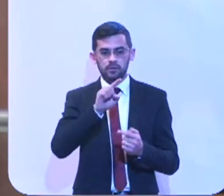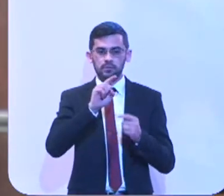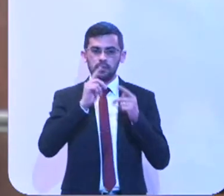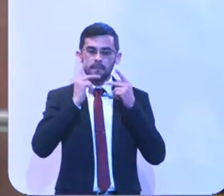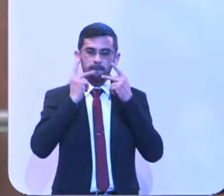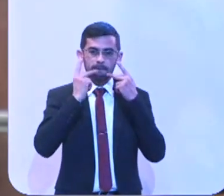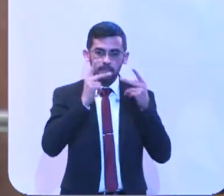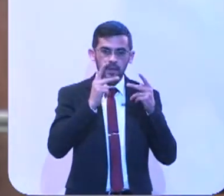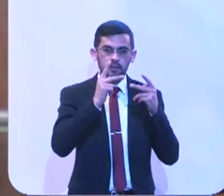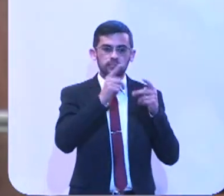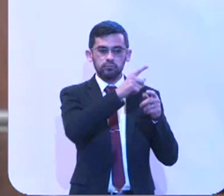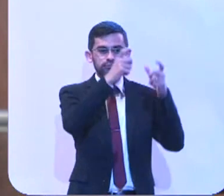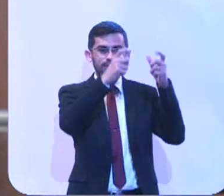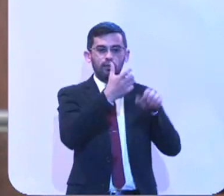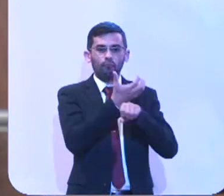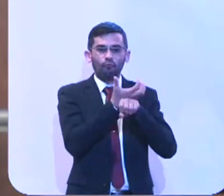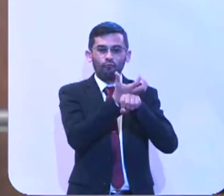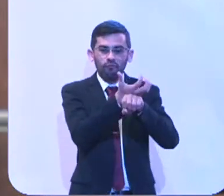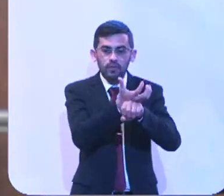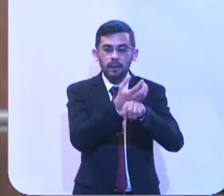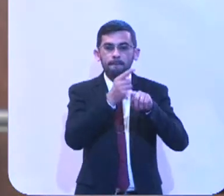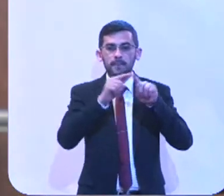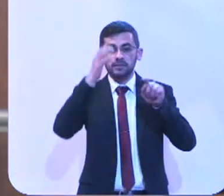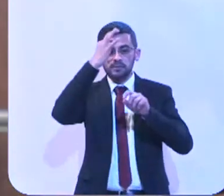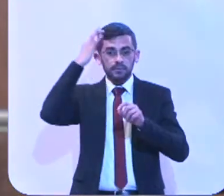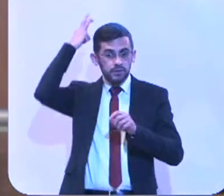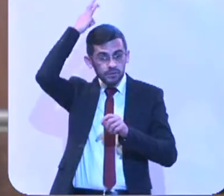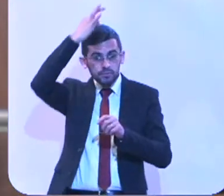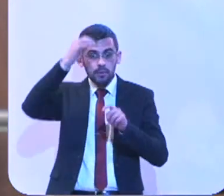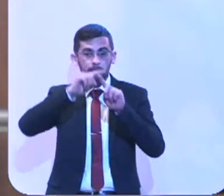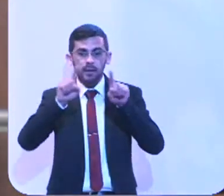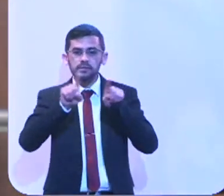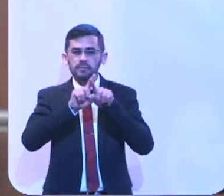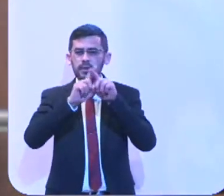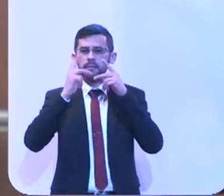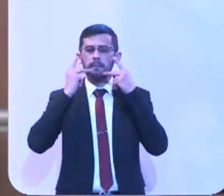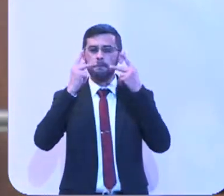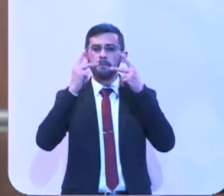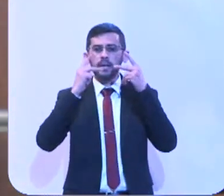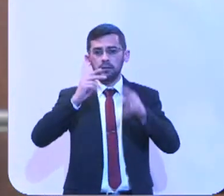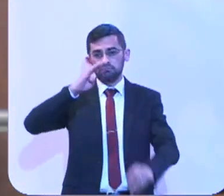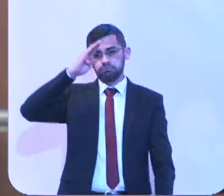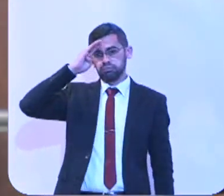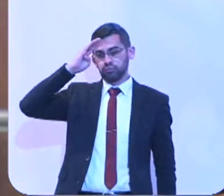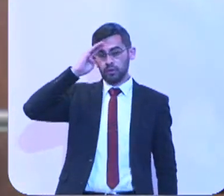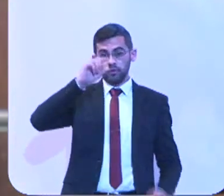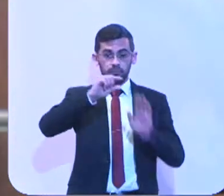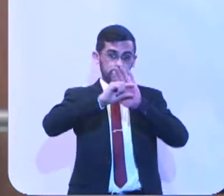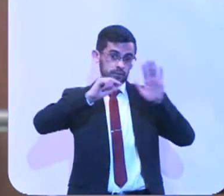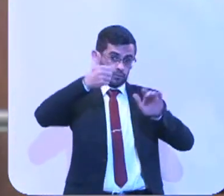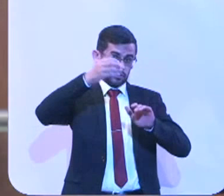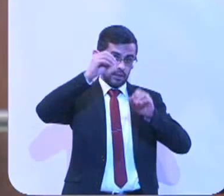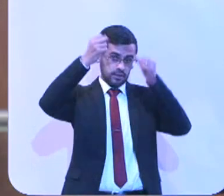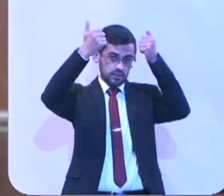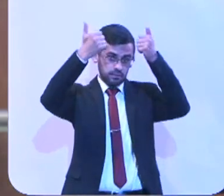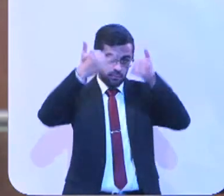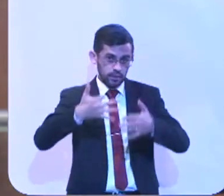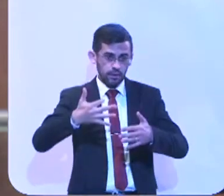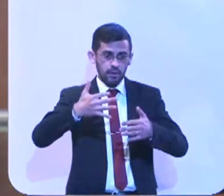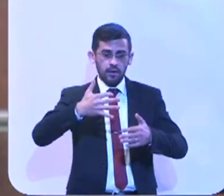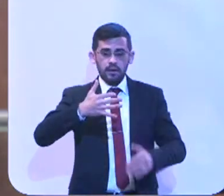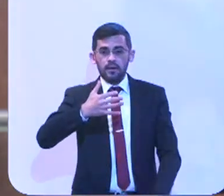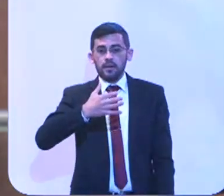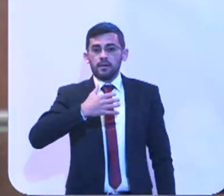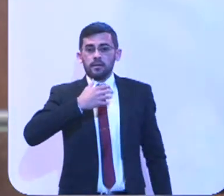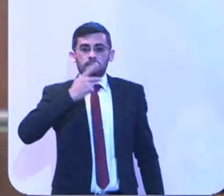prega o Espírito, mas ele prega um exército. O versículo 10 diz: